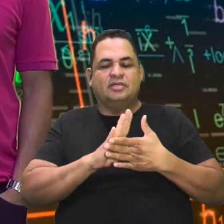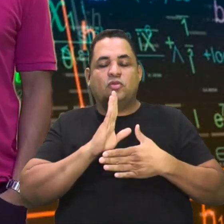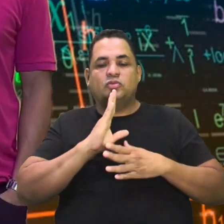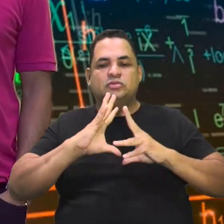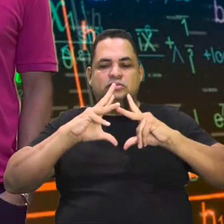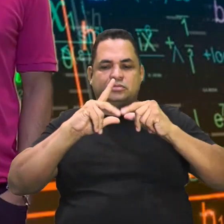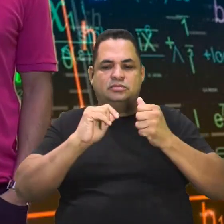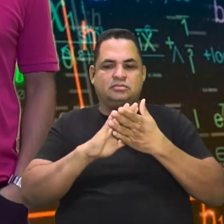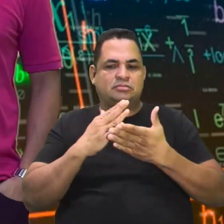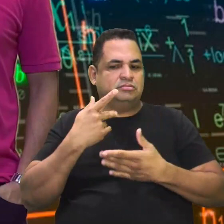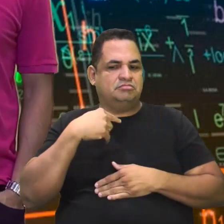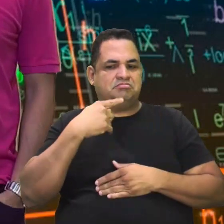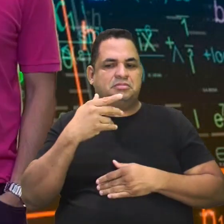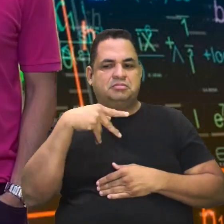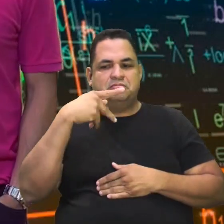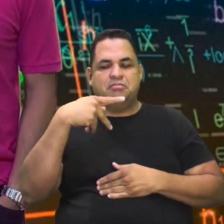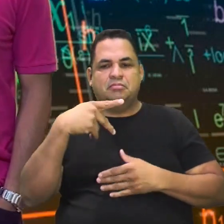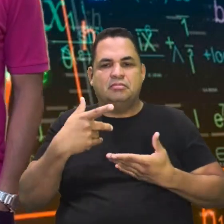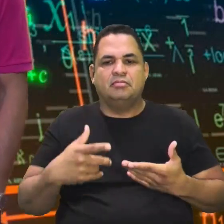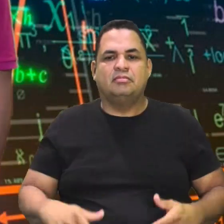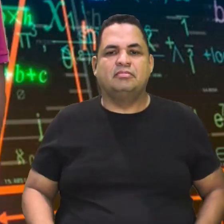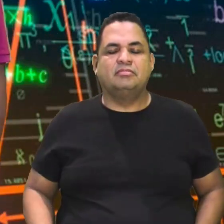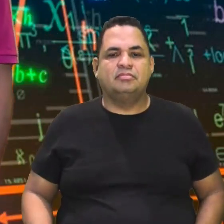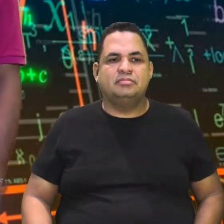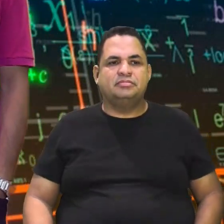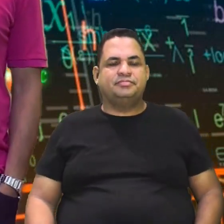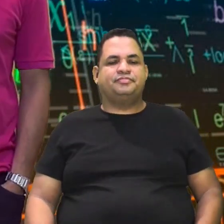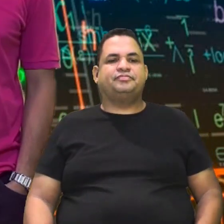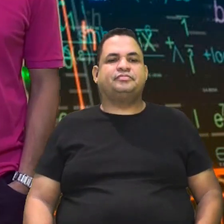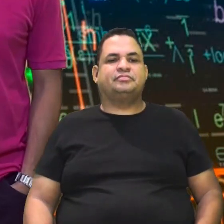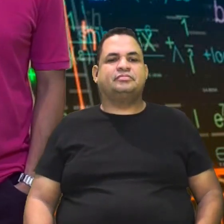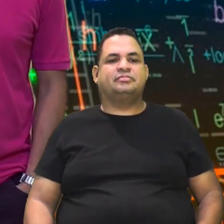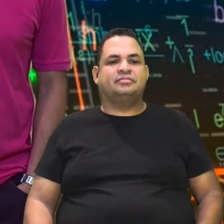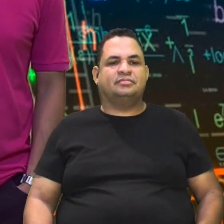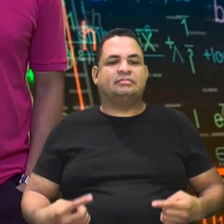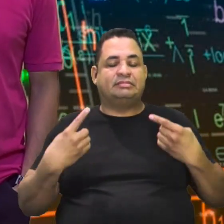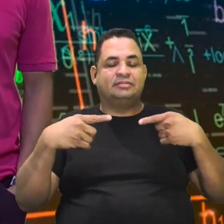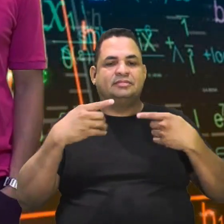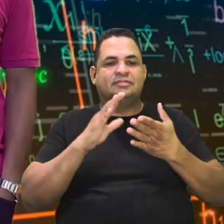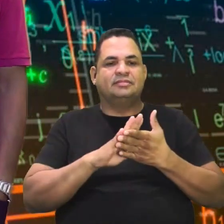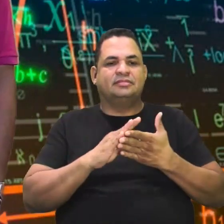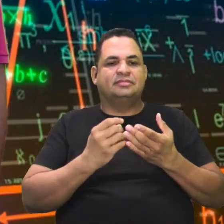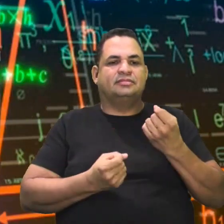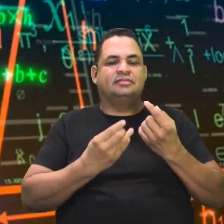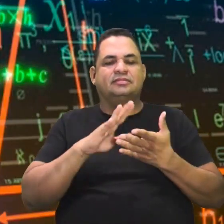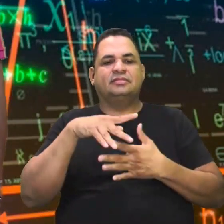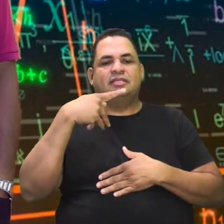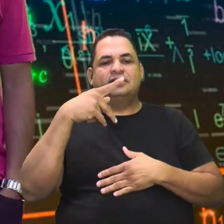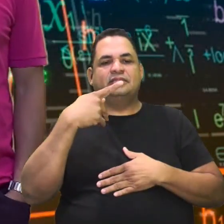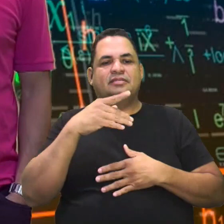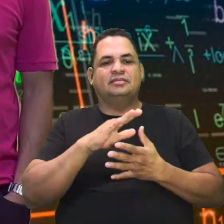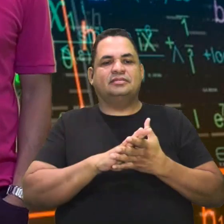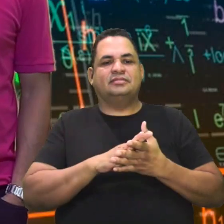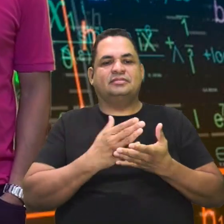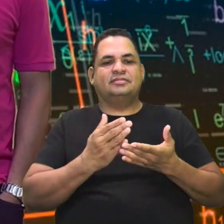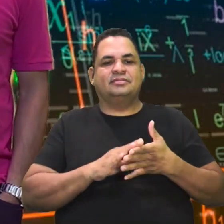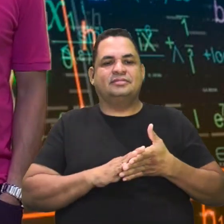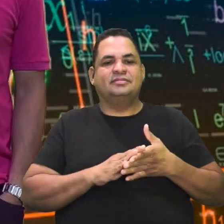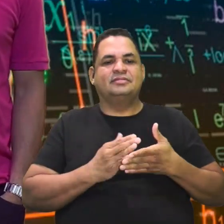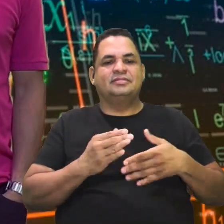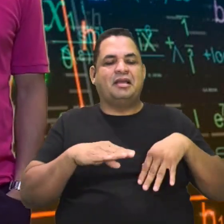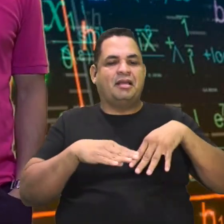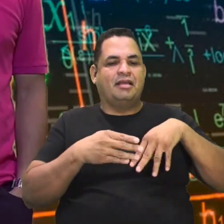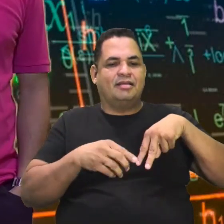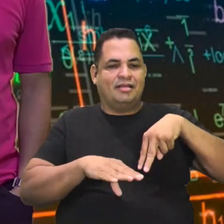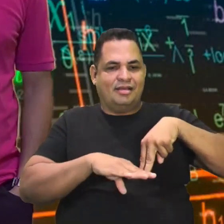conhecer todos. Não adianta ser não que vai... E se apostar, então vai perder a aposta. Alguns disseram que a resposta era pegar, né, de